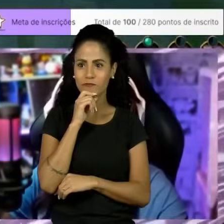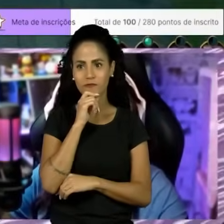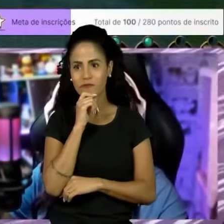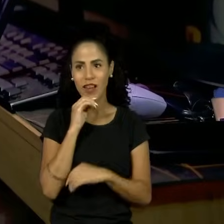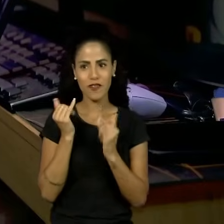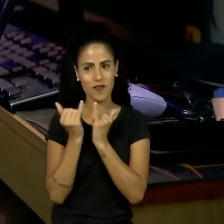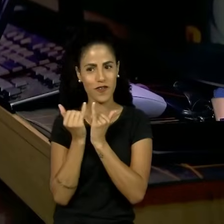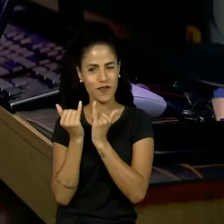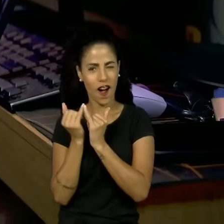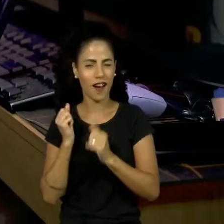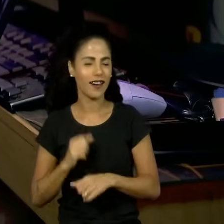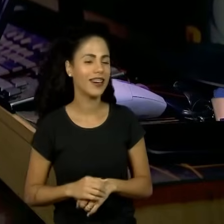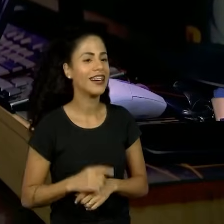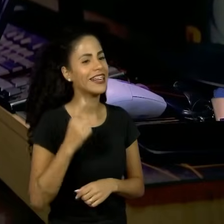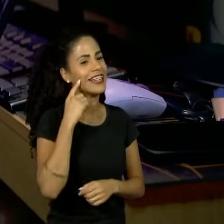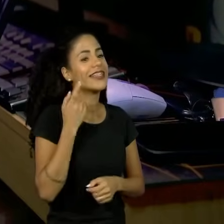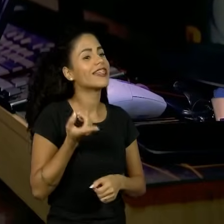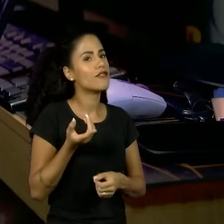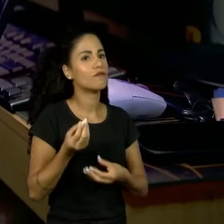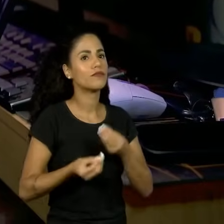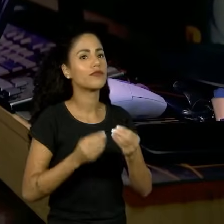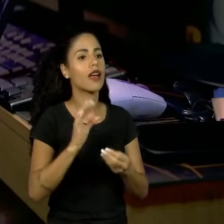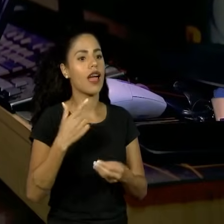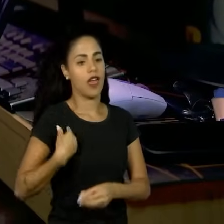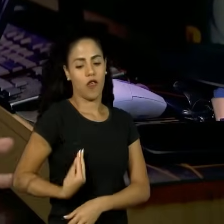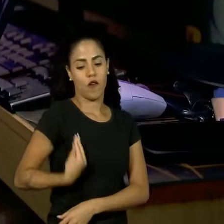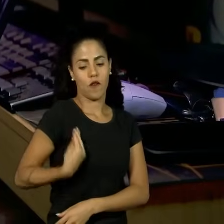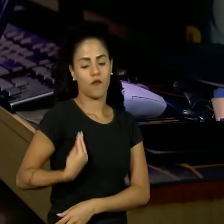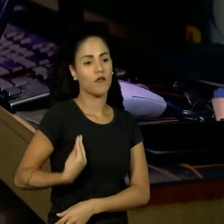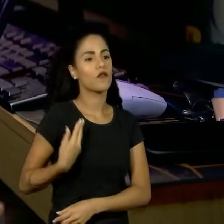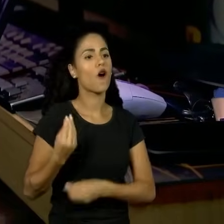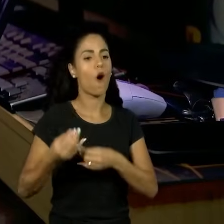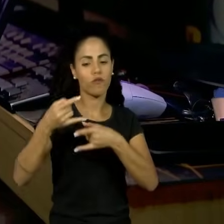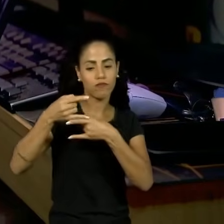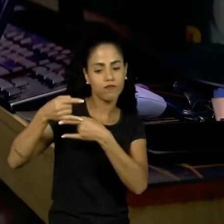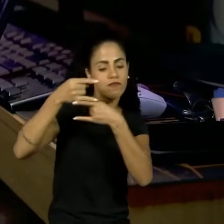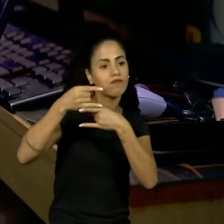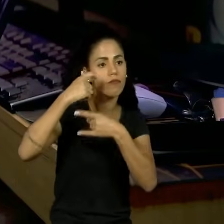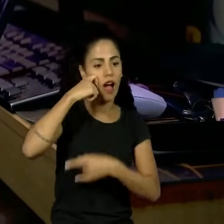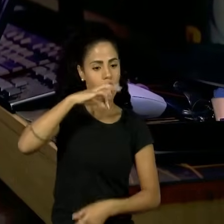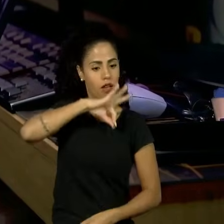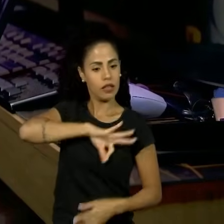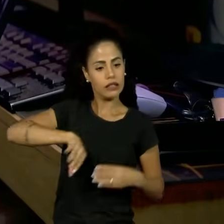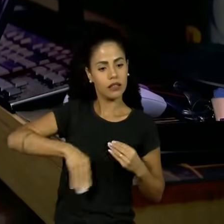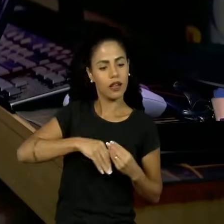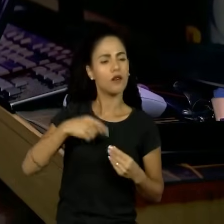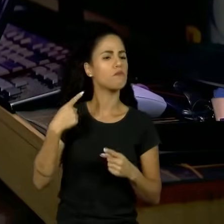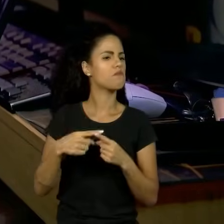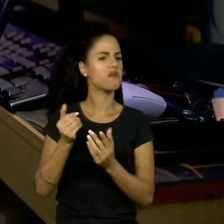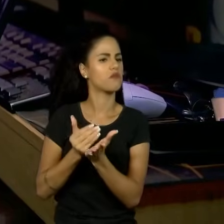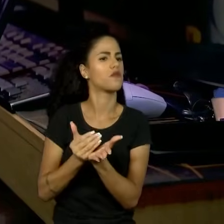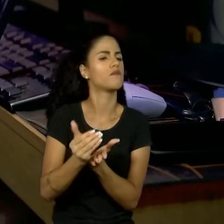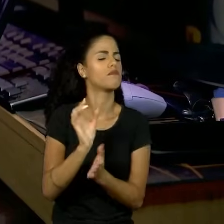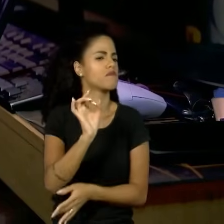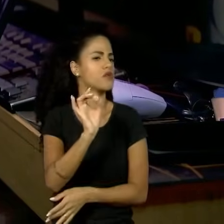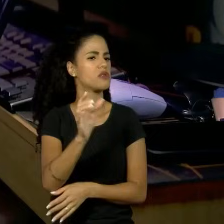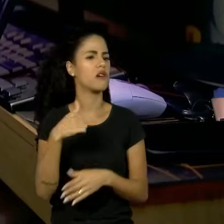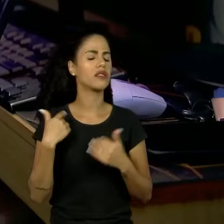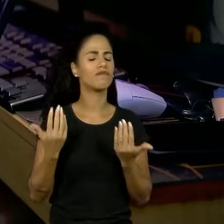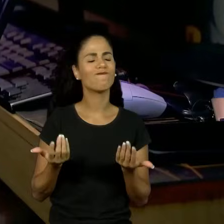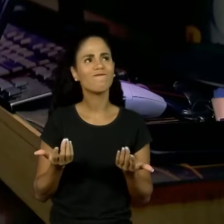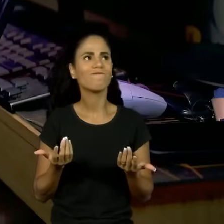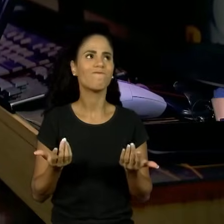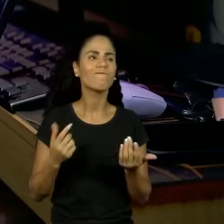Fofoca. No começo eu vivia da minha renda só das lives, né? Porque eu tava começando e não